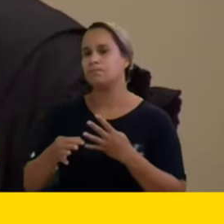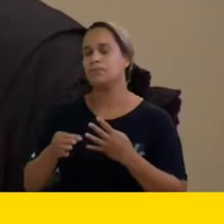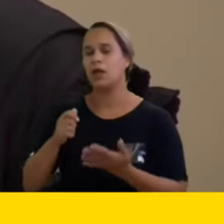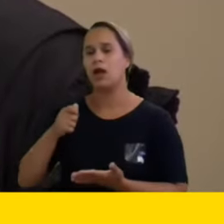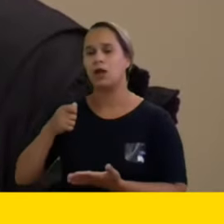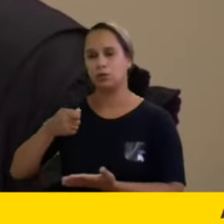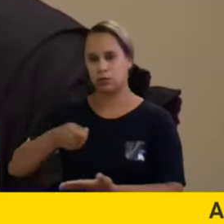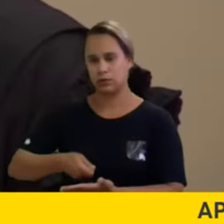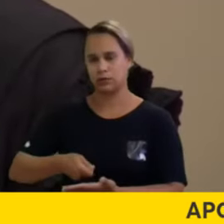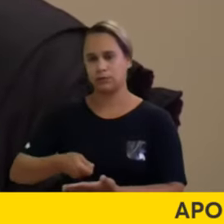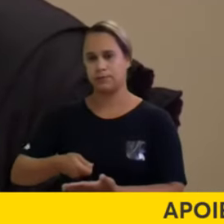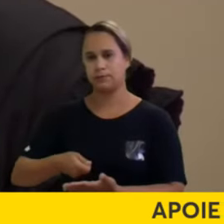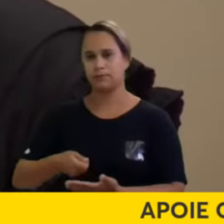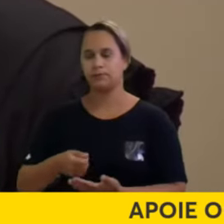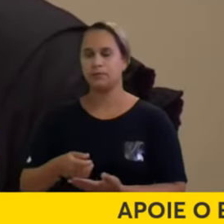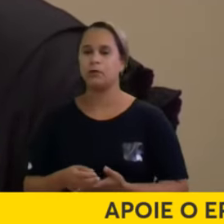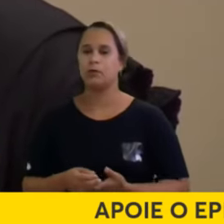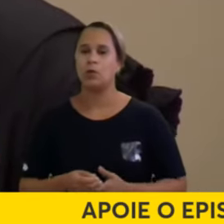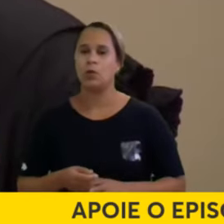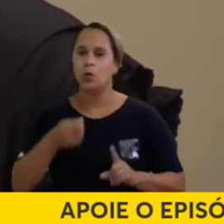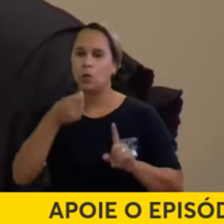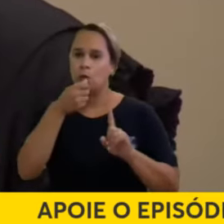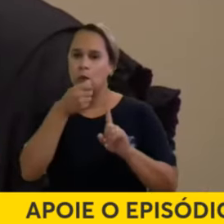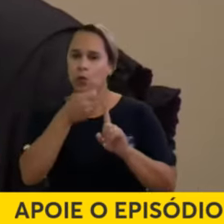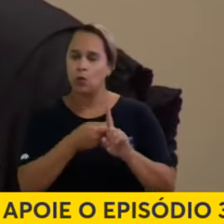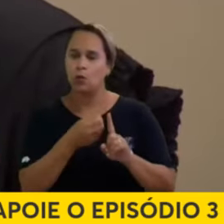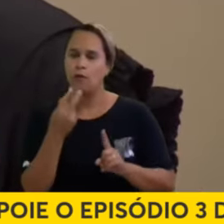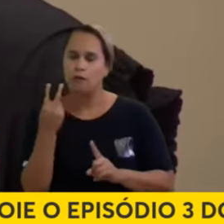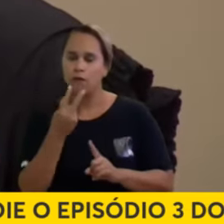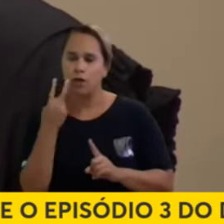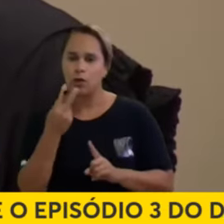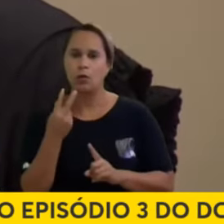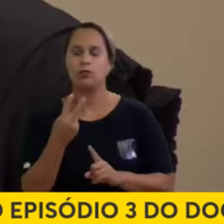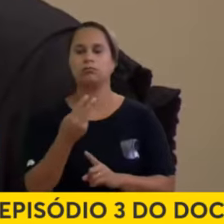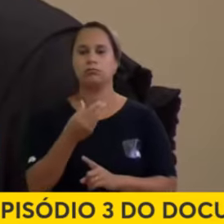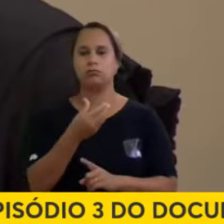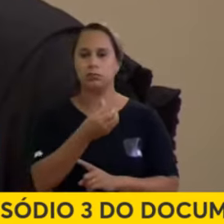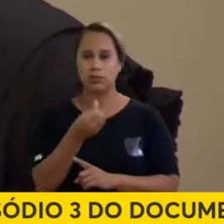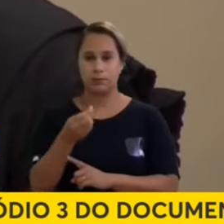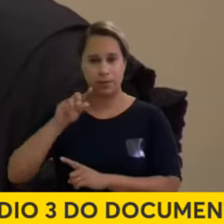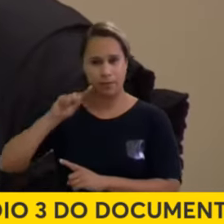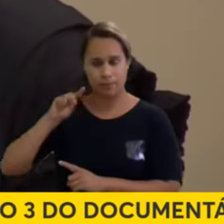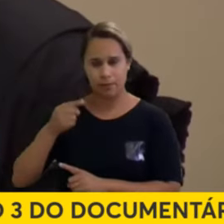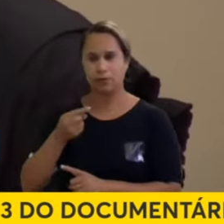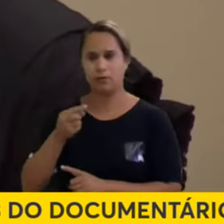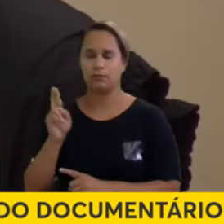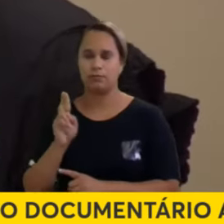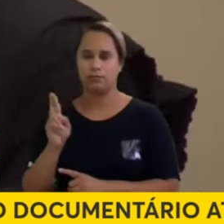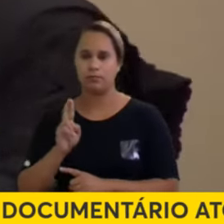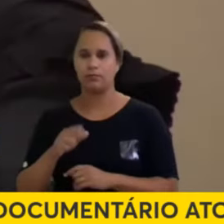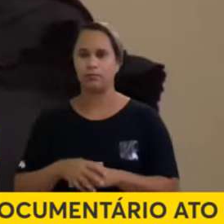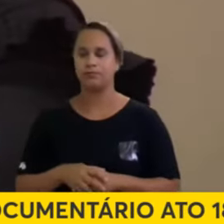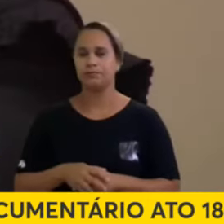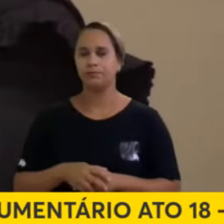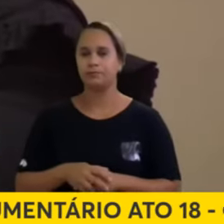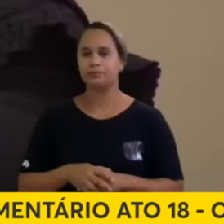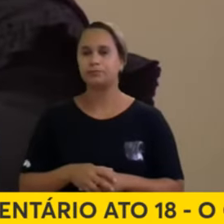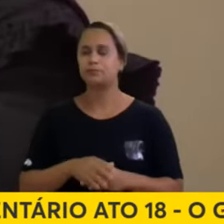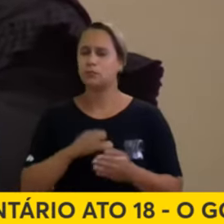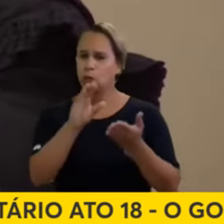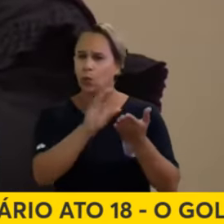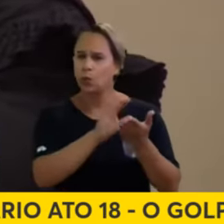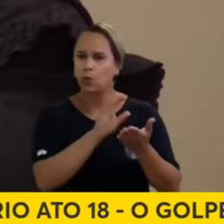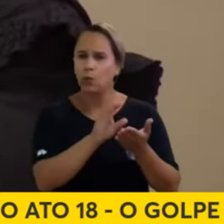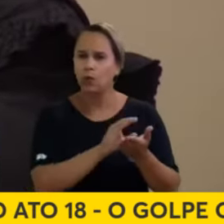de R 60.000 o artigo 44 inciso 8 da lei dos partidos políticos autoriza que os recursos do fundo partidário possam ser